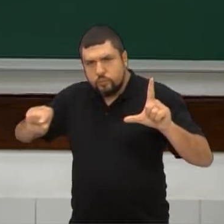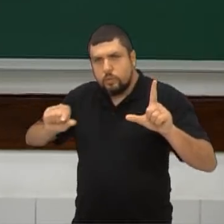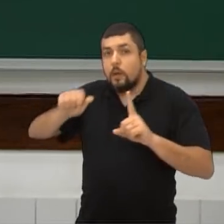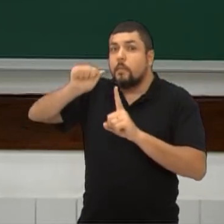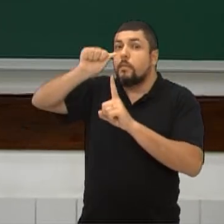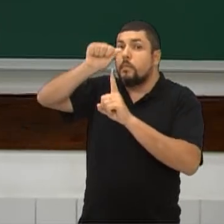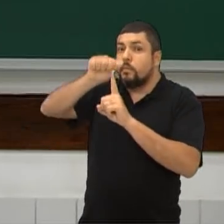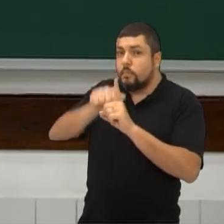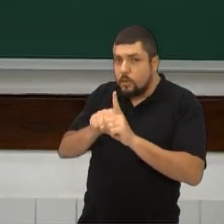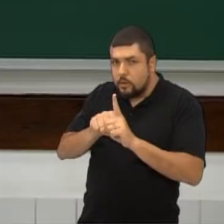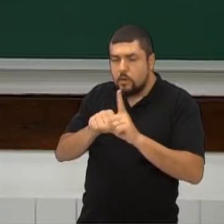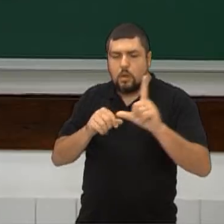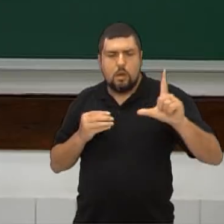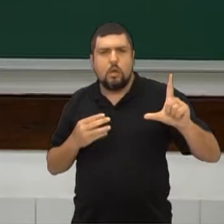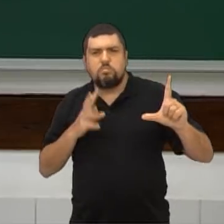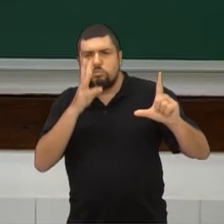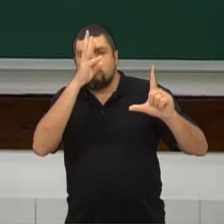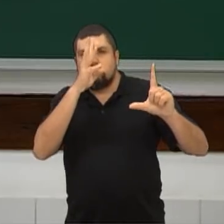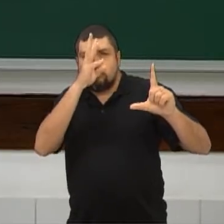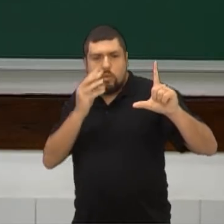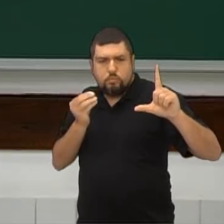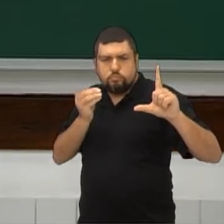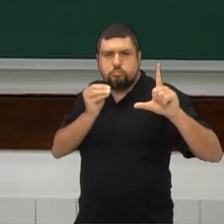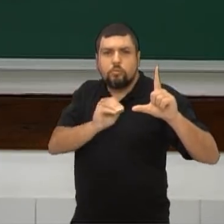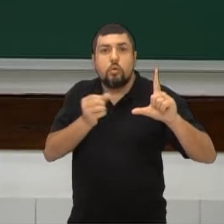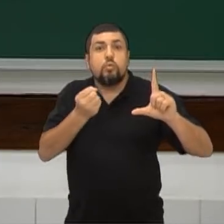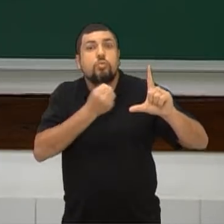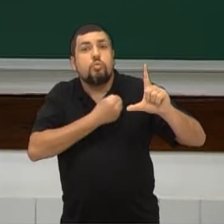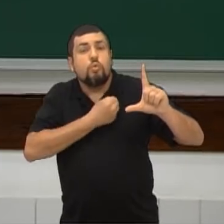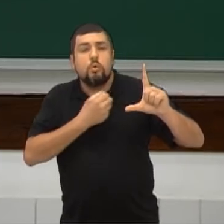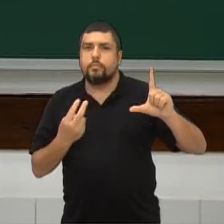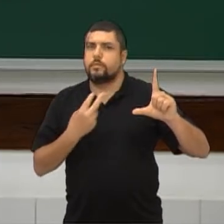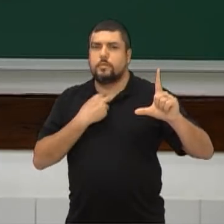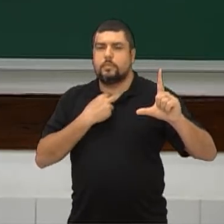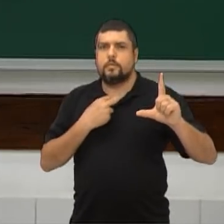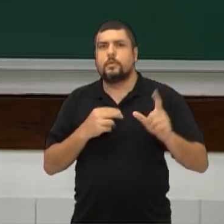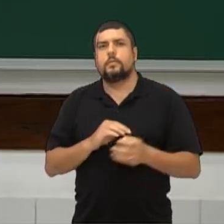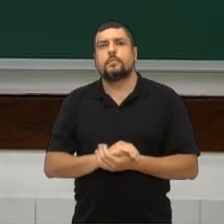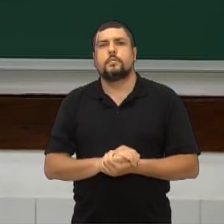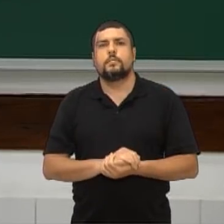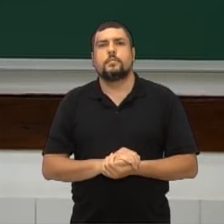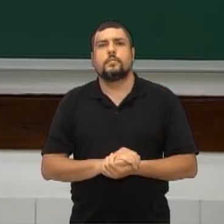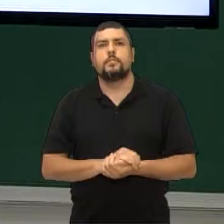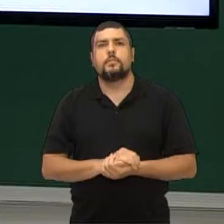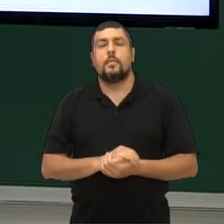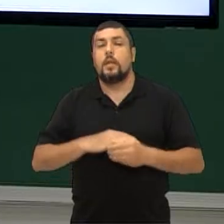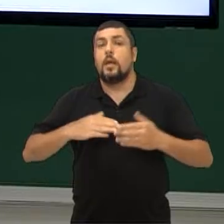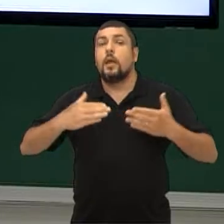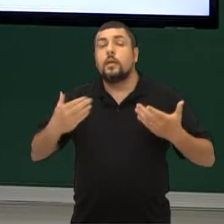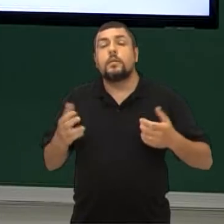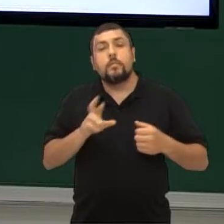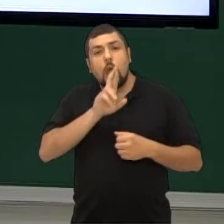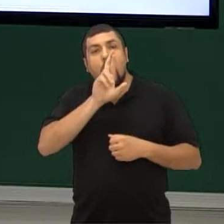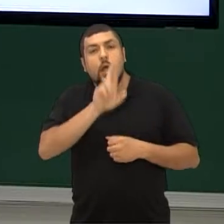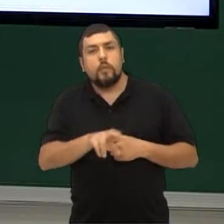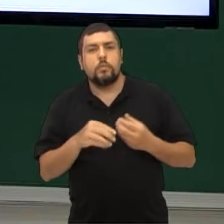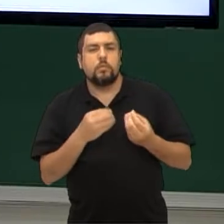poder colocar a quantidade de nascimentos desse eixo. Prestem atenção na hora de construir essa tabela. Então, respondendo,